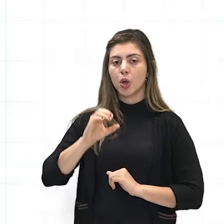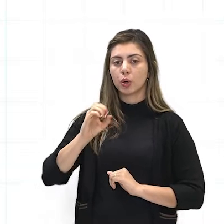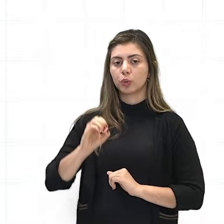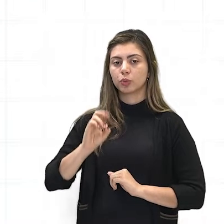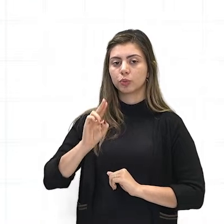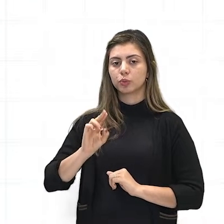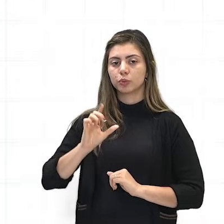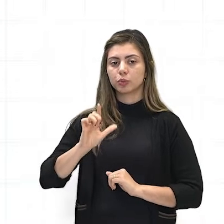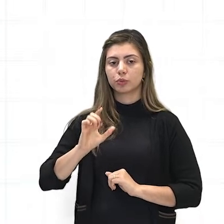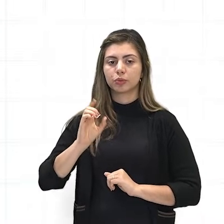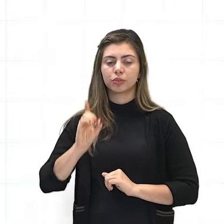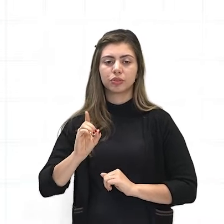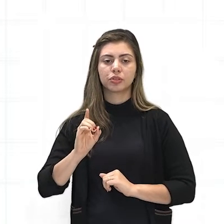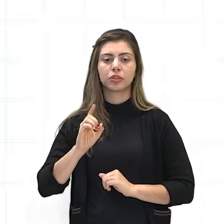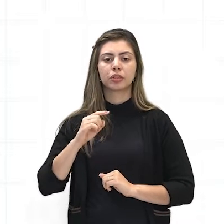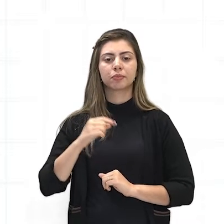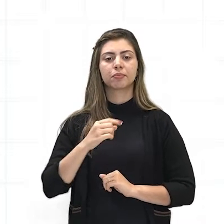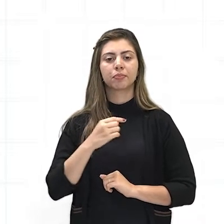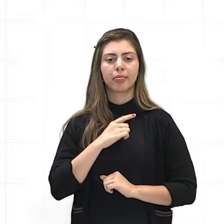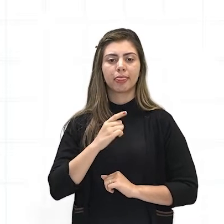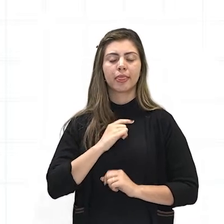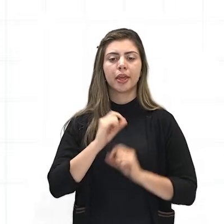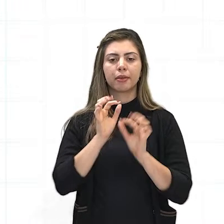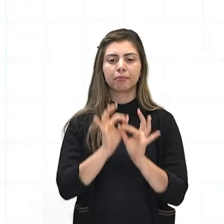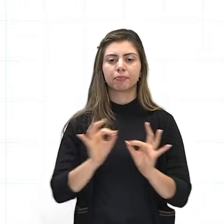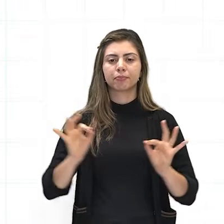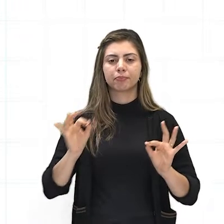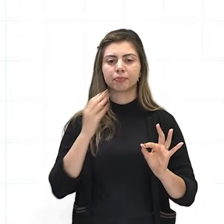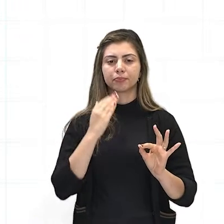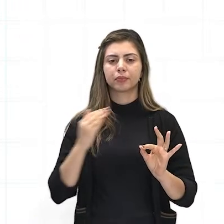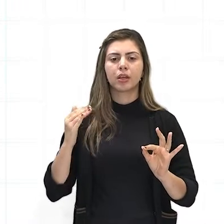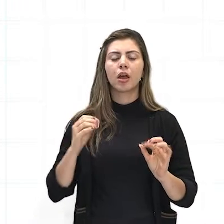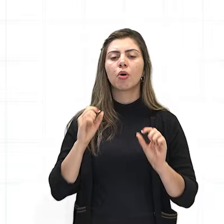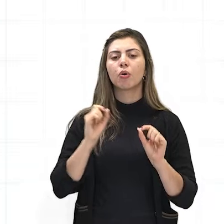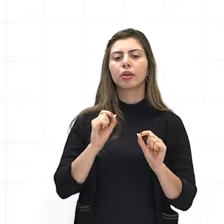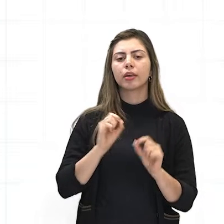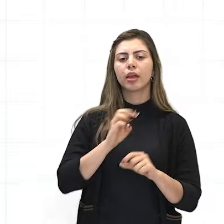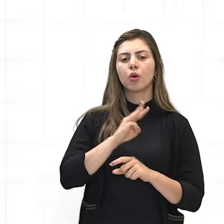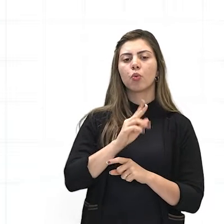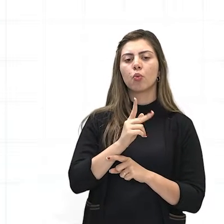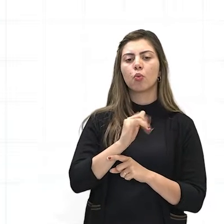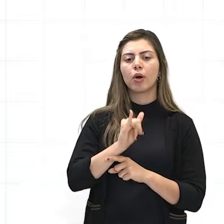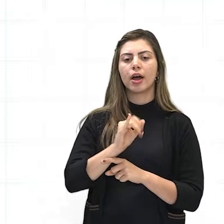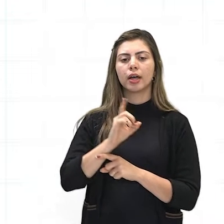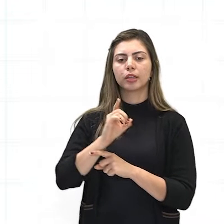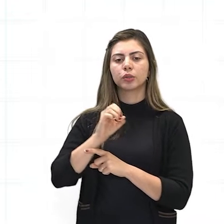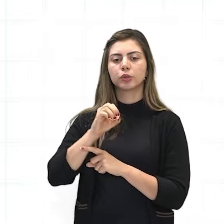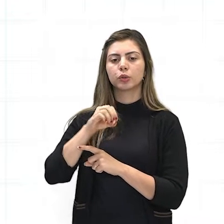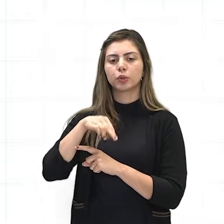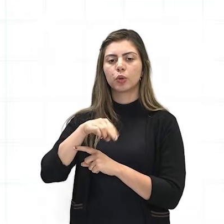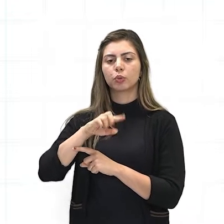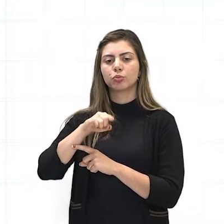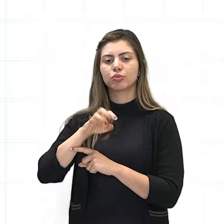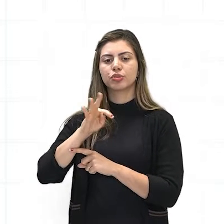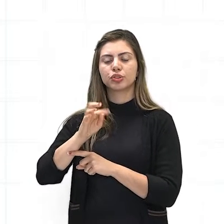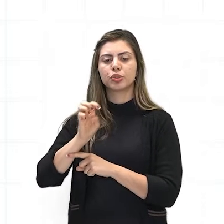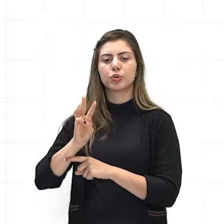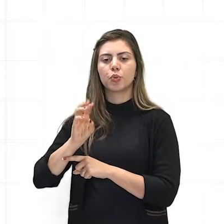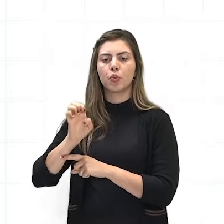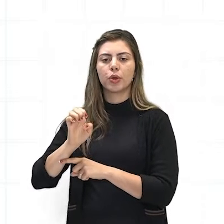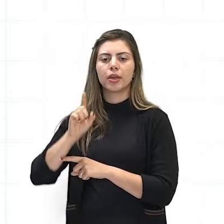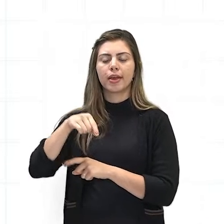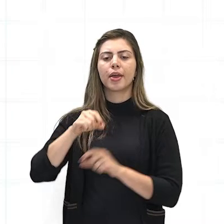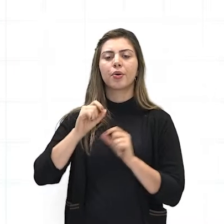nós temos, usando why don't we para propor ideias, para dar sugestões mesmo, tá certo? Usando why don't we